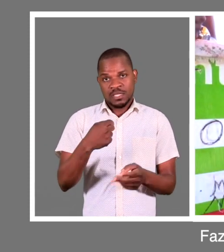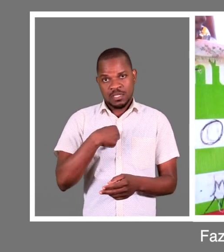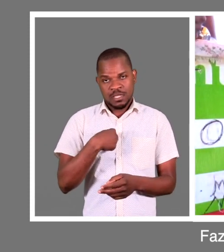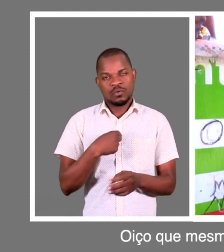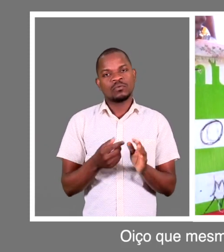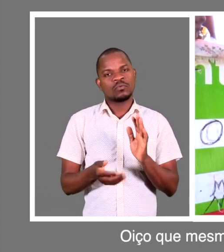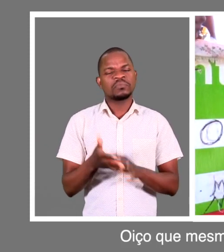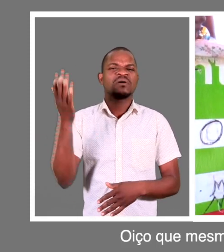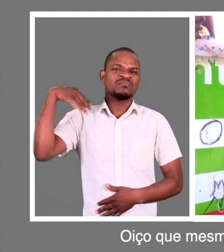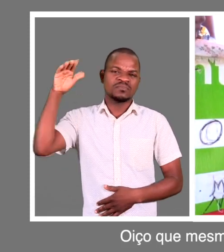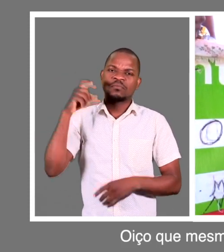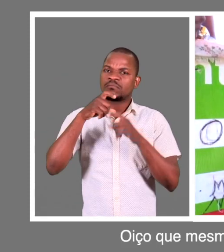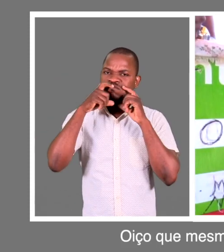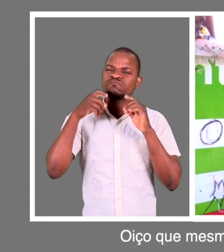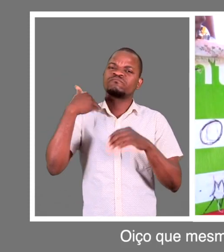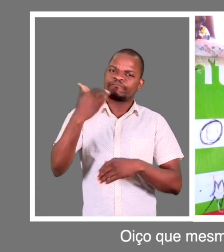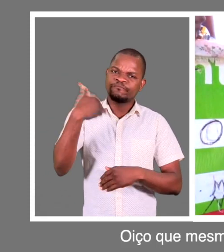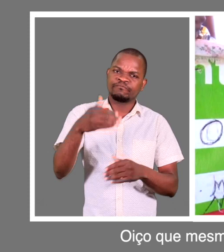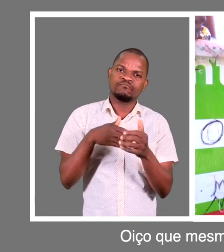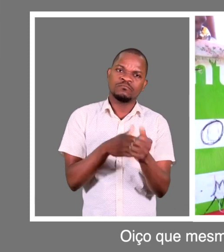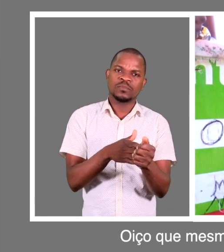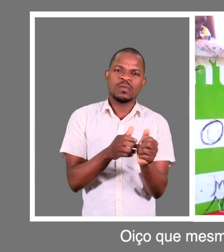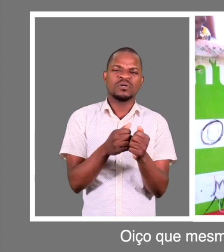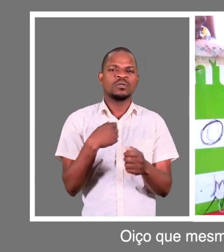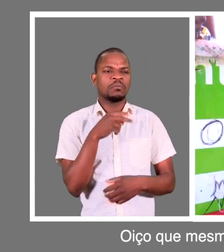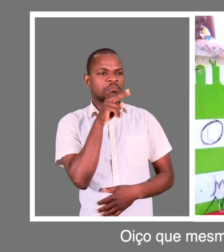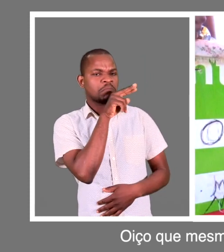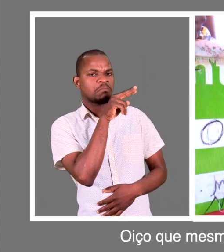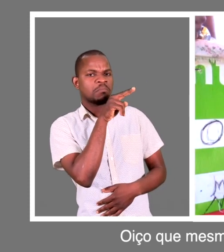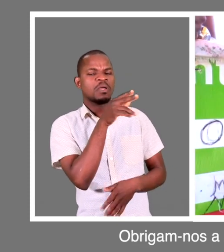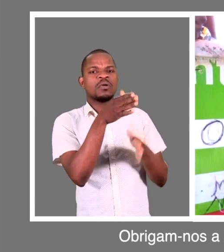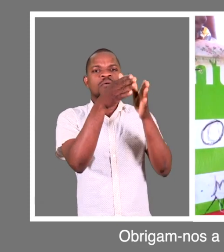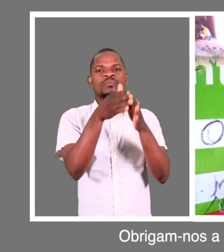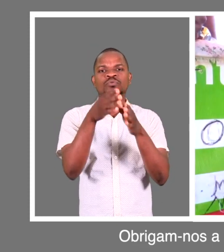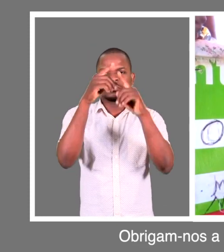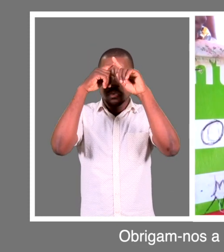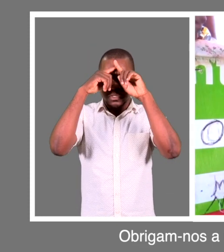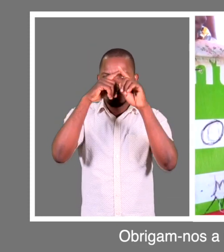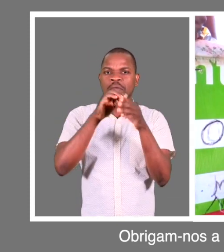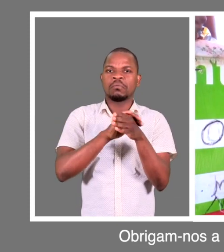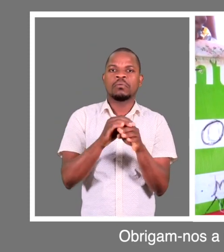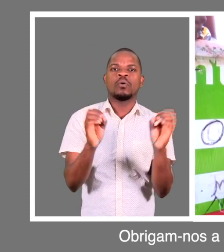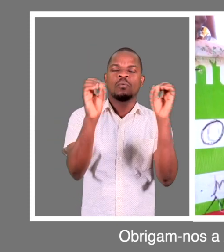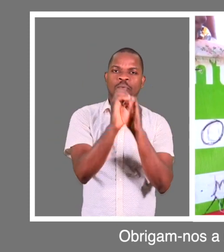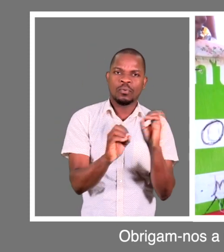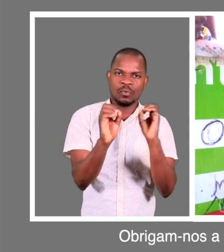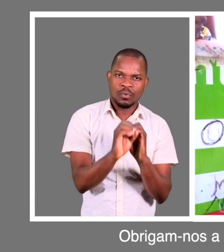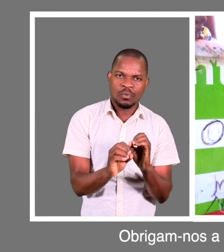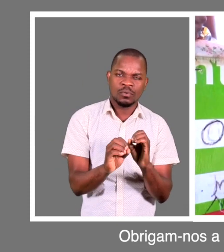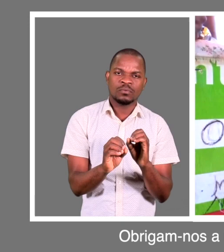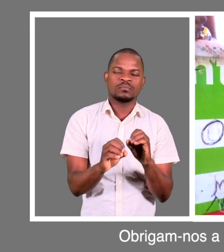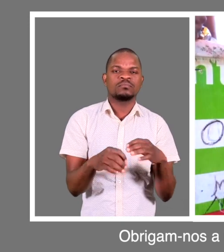usar máscara. Mas eu já estou a ouvir, tanto os polícias não costumam usar a máscara. Sim, eles